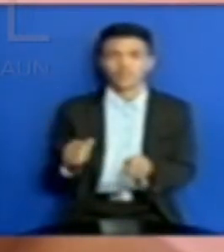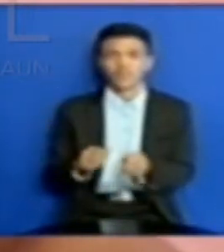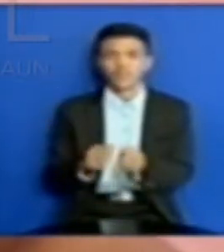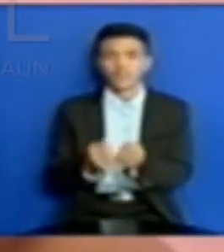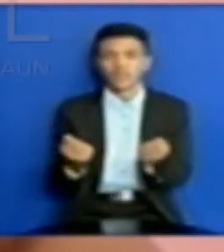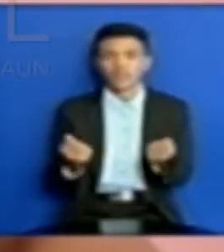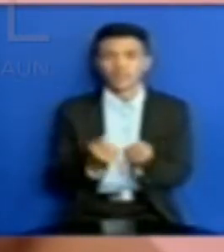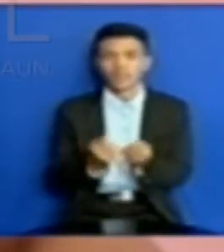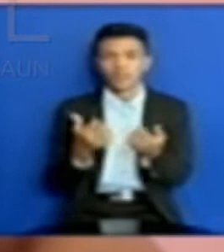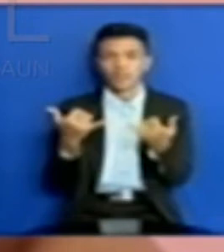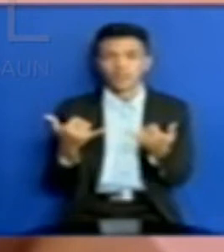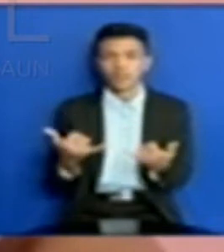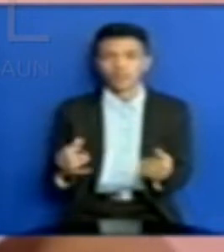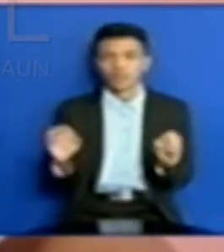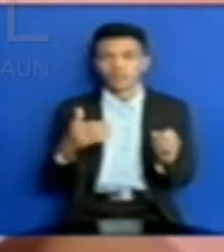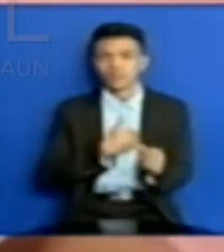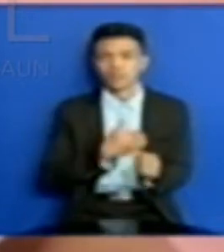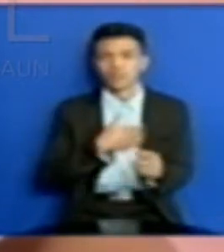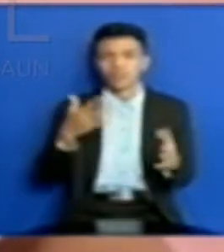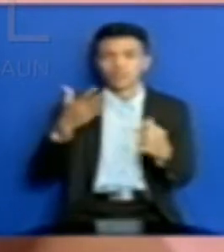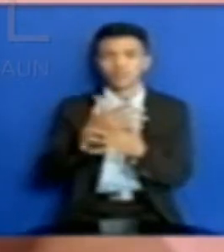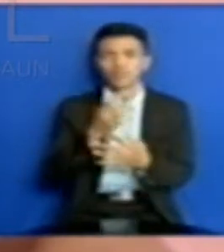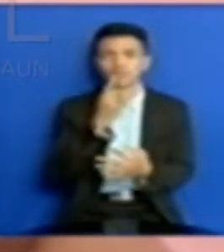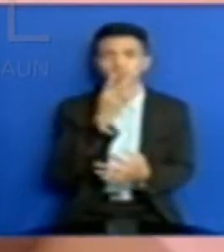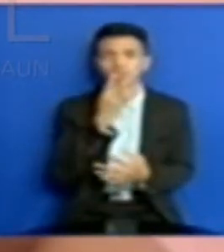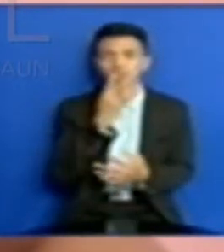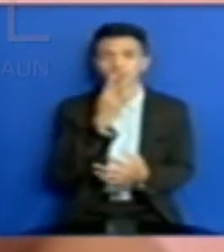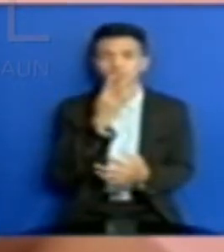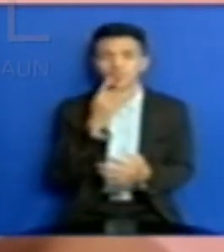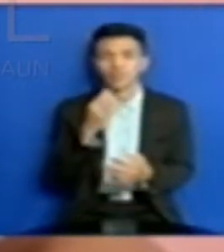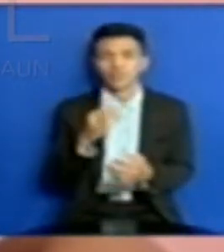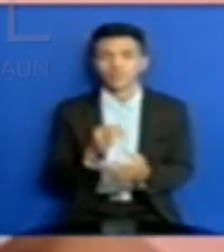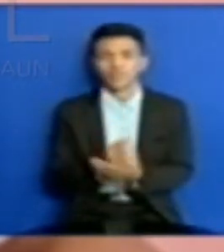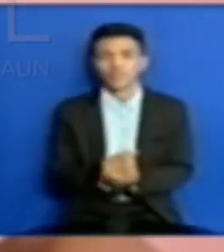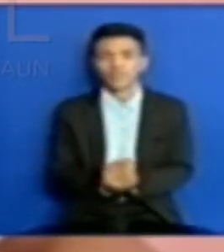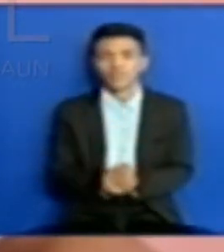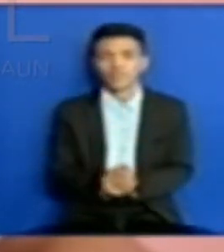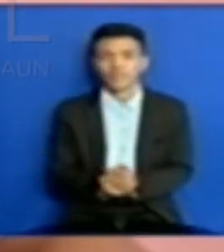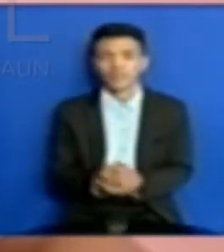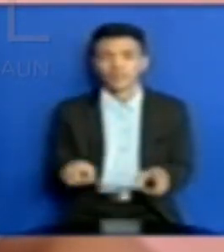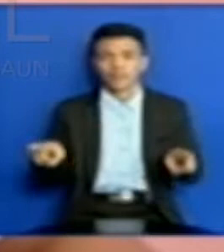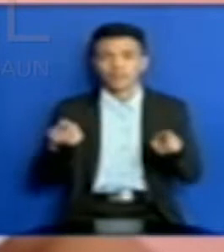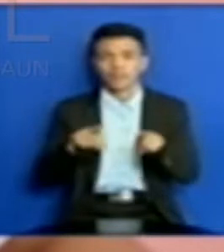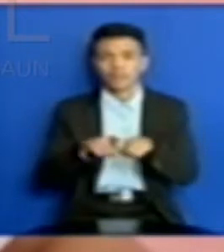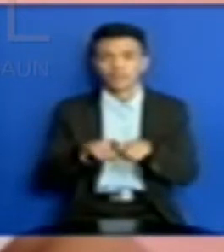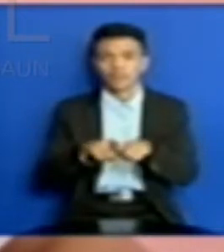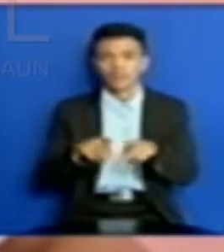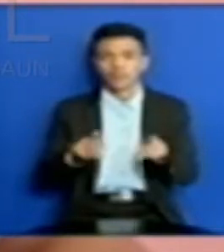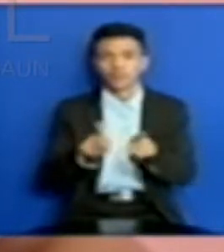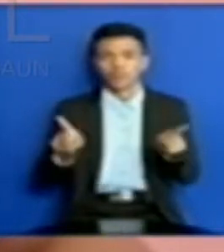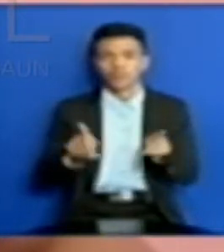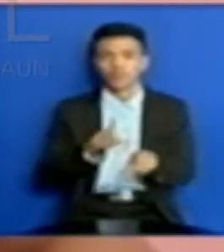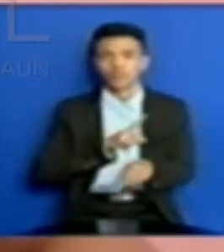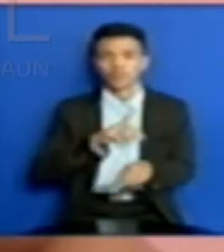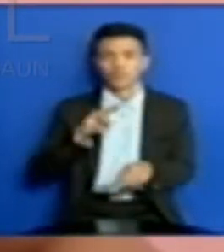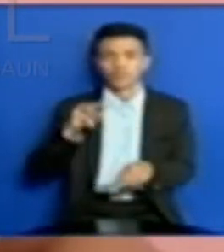minha beira da música, assisto a energia na cidade e concentrei a ser algo pela monta contra os preparos. Macanesa, e posto administrativo Los Palos